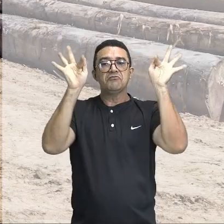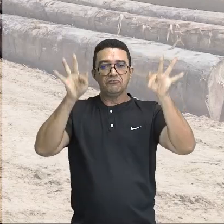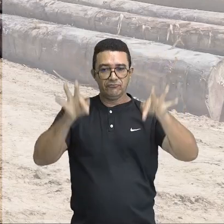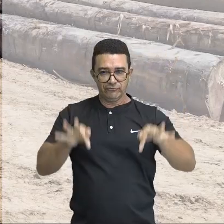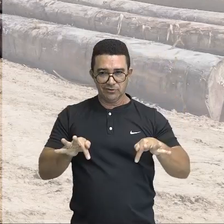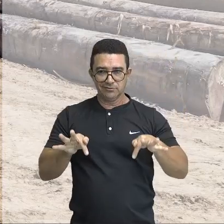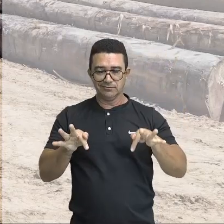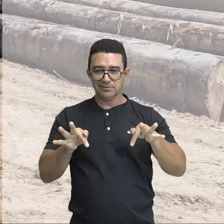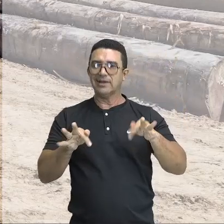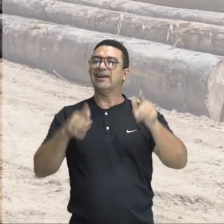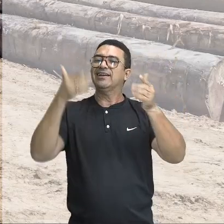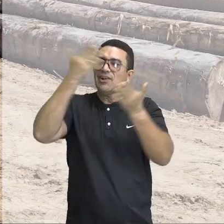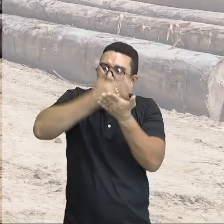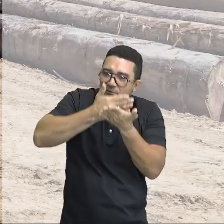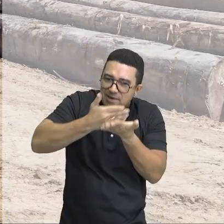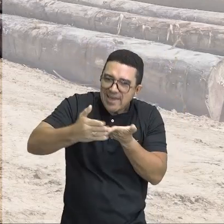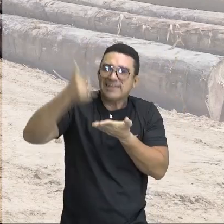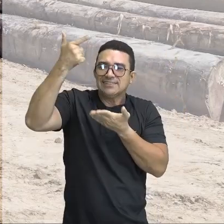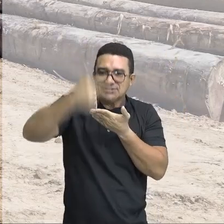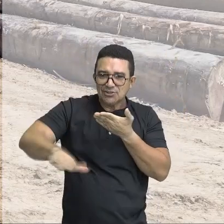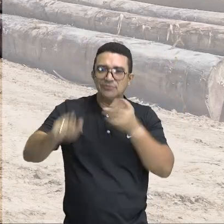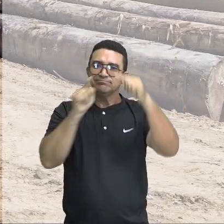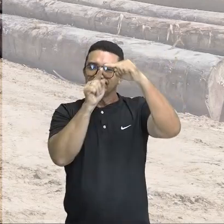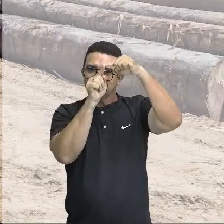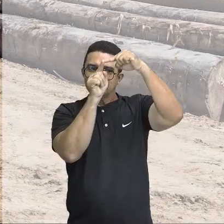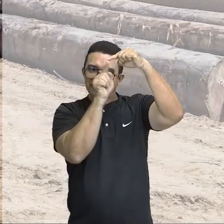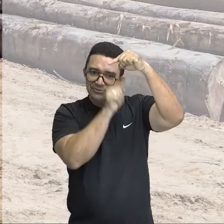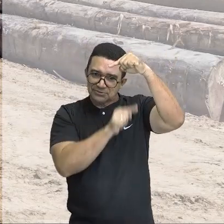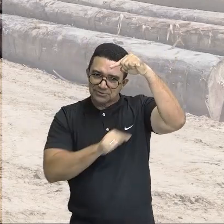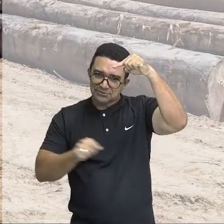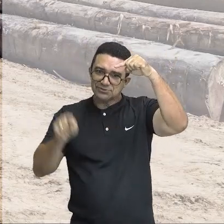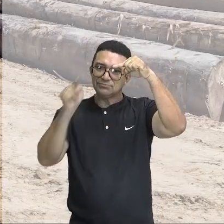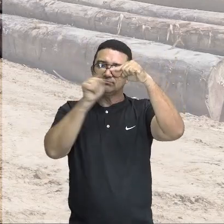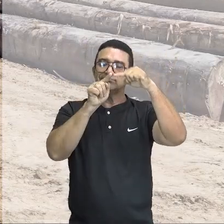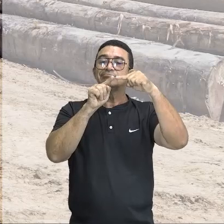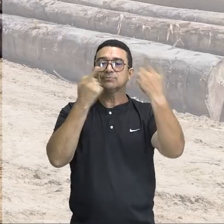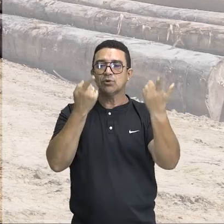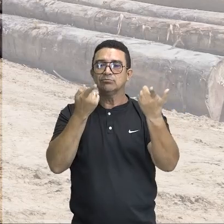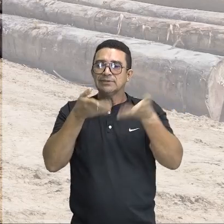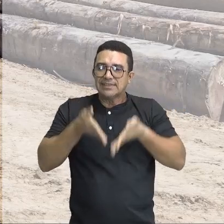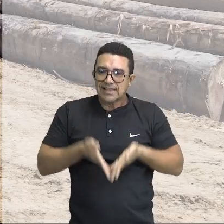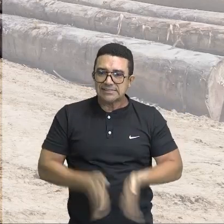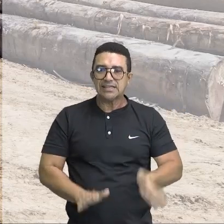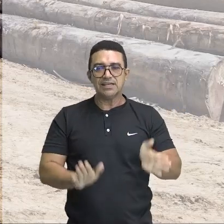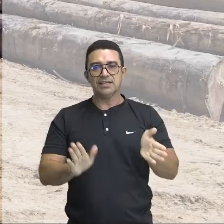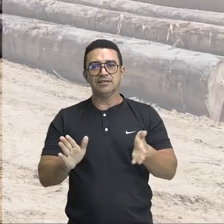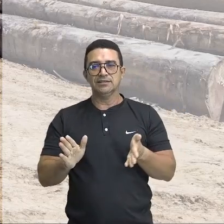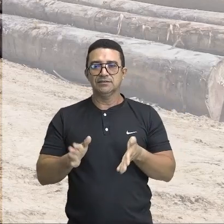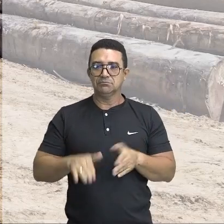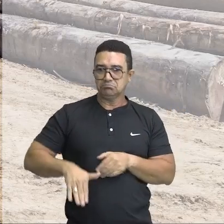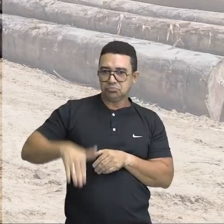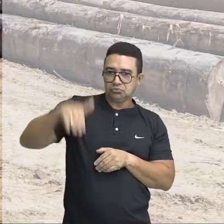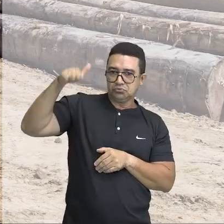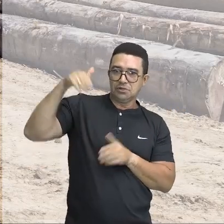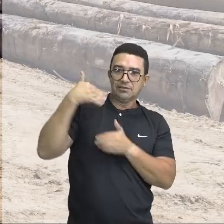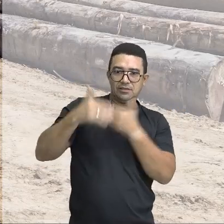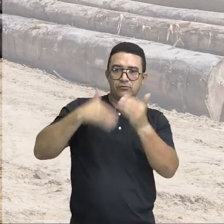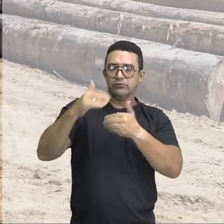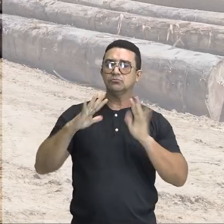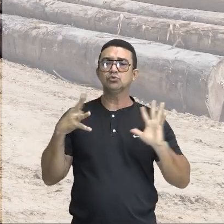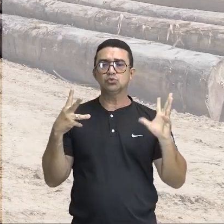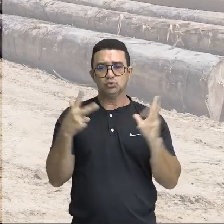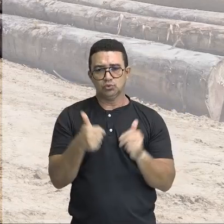iniciar novamente a sua reprodução biológica, social, em todos os